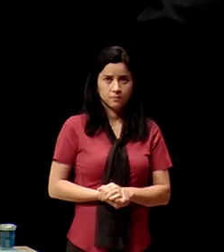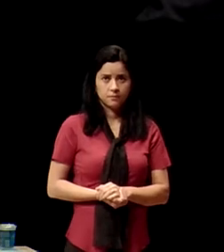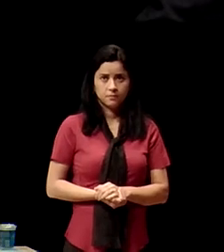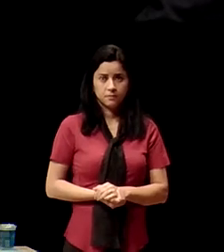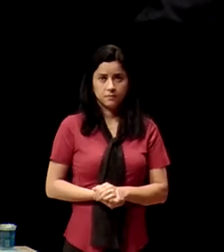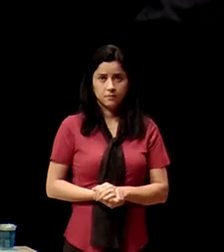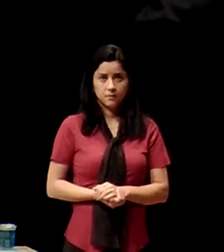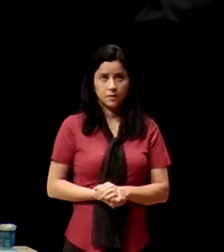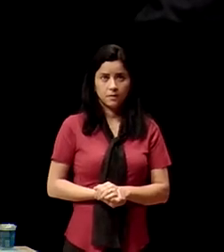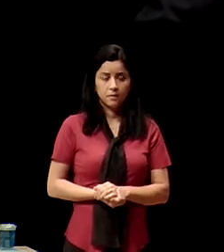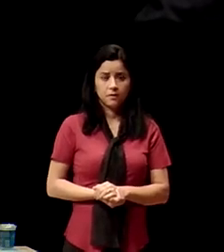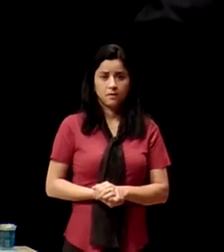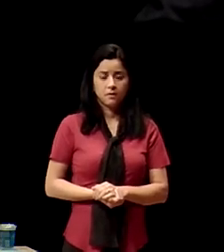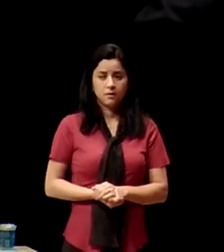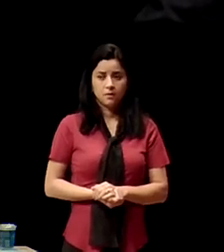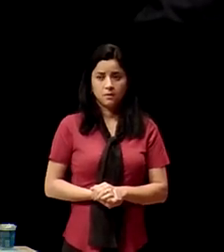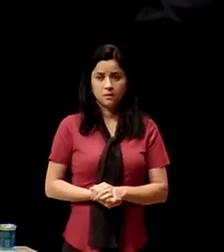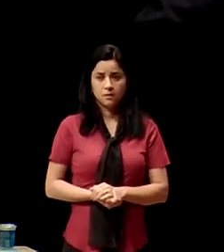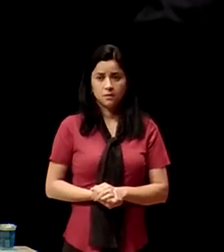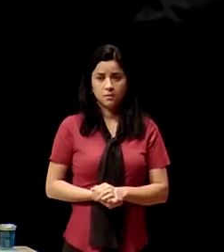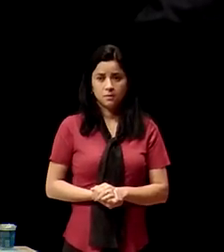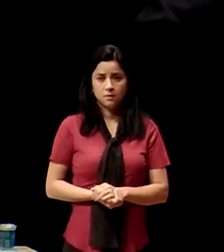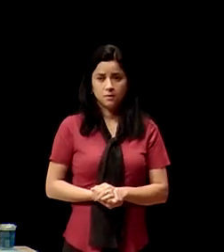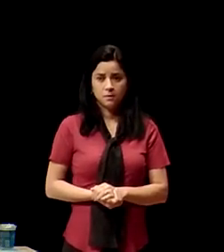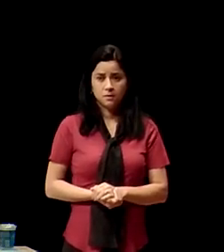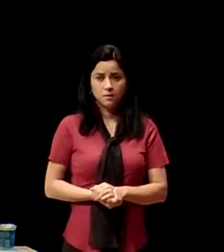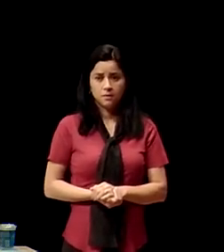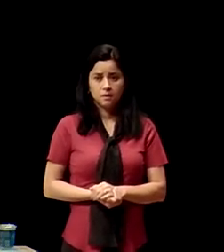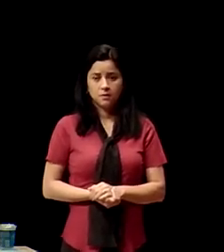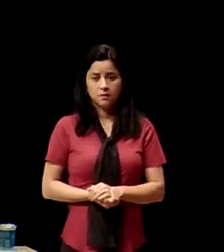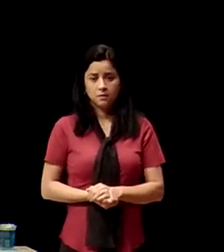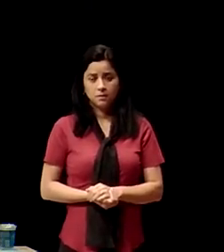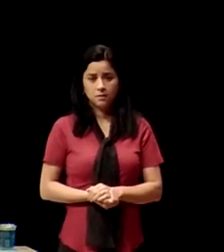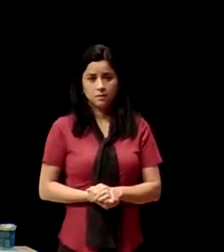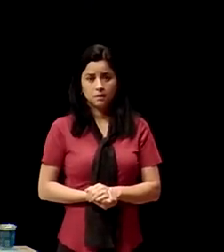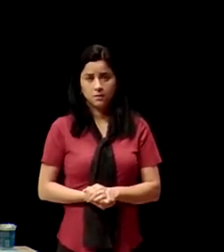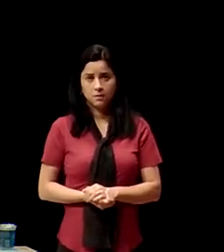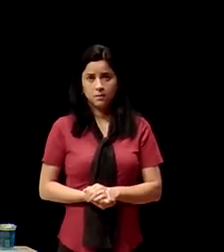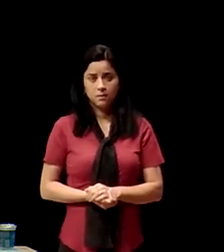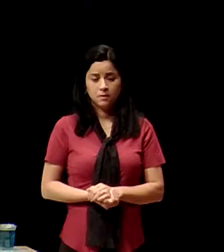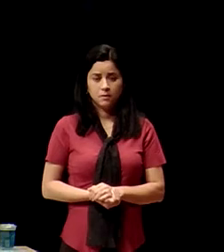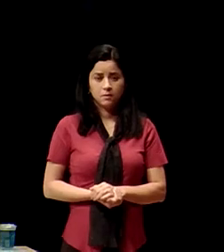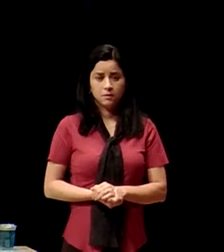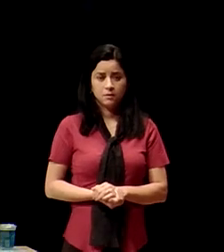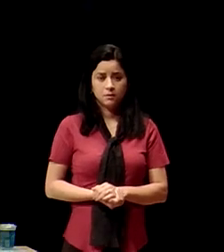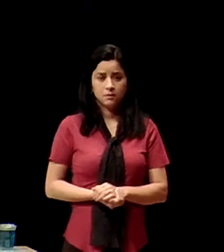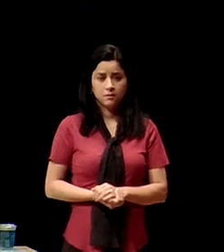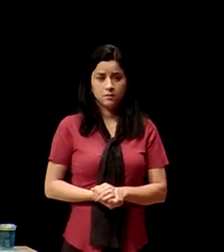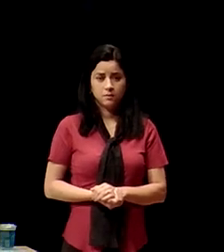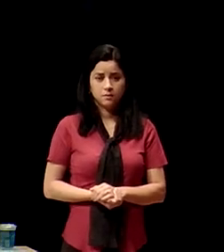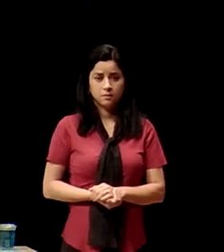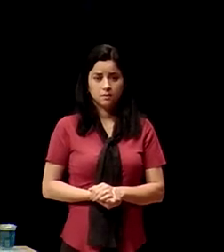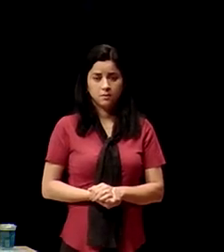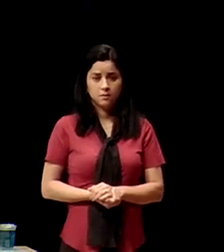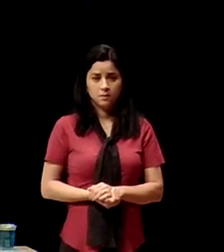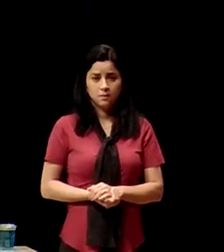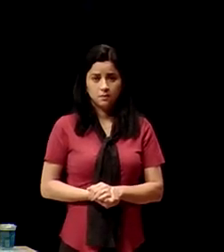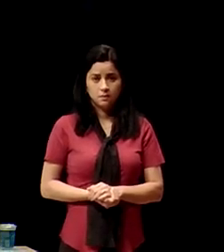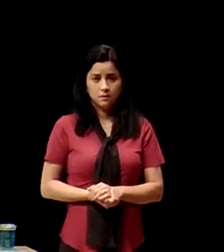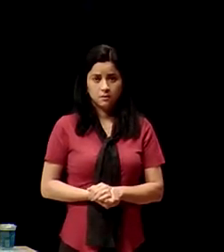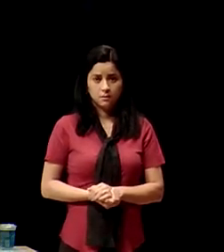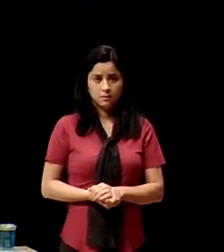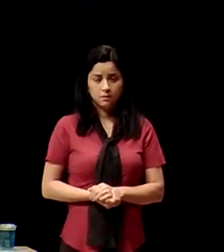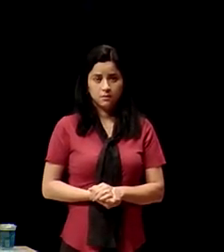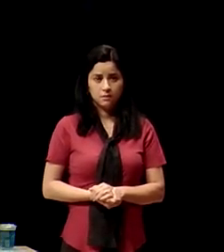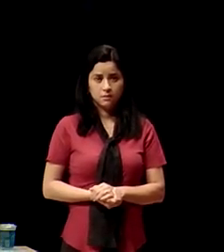professional expertise needed in social pedagogical mission is the